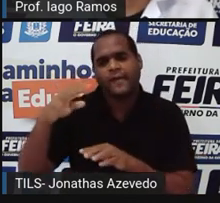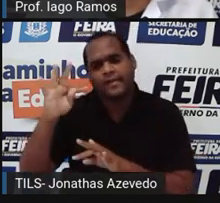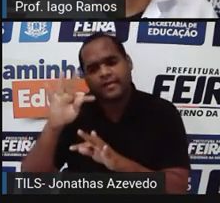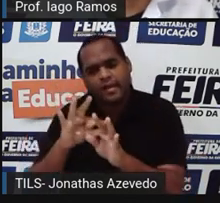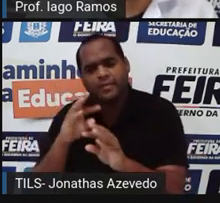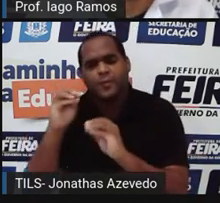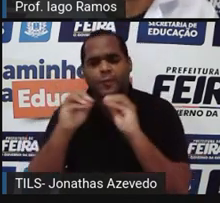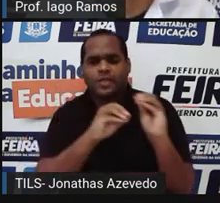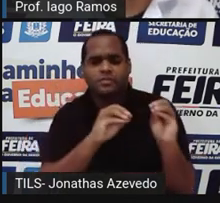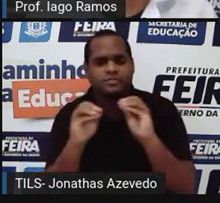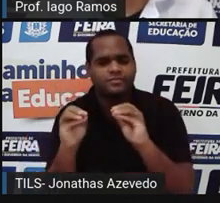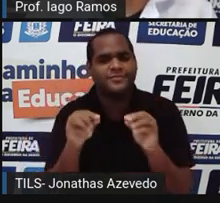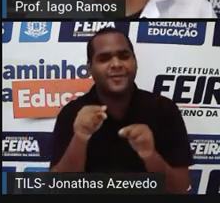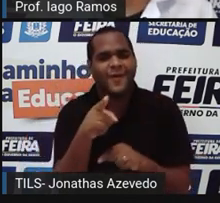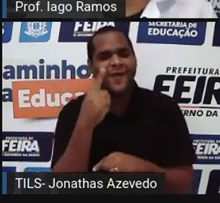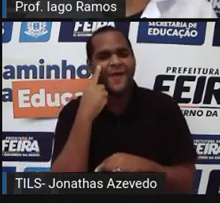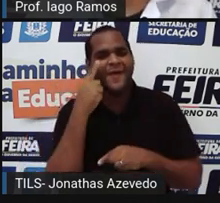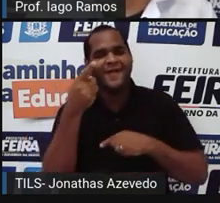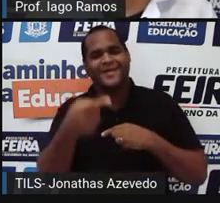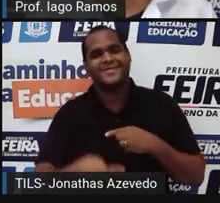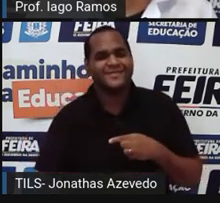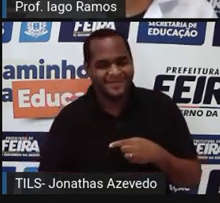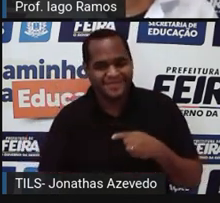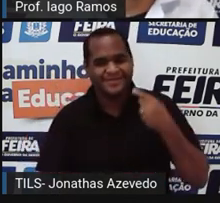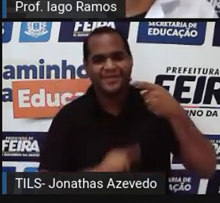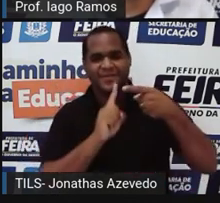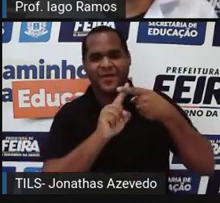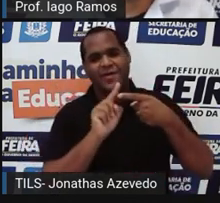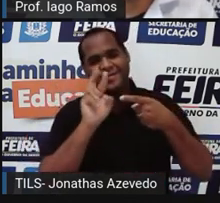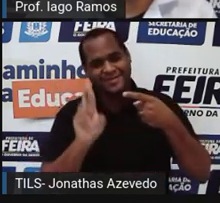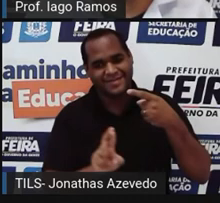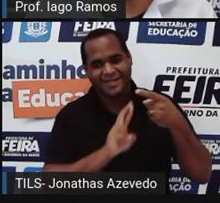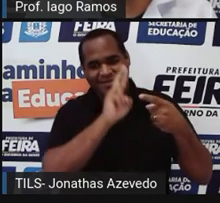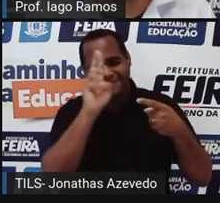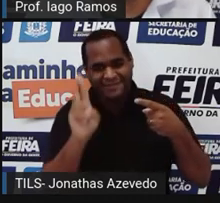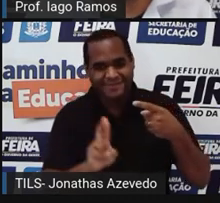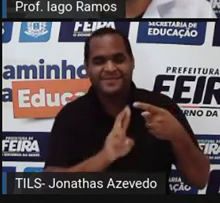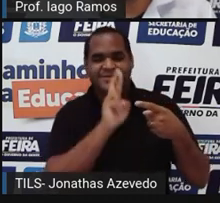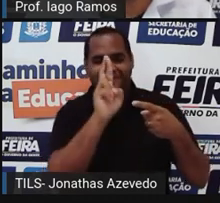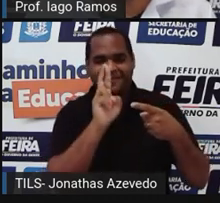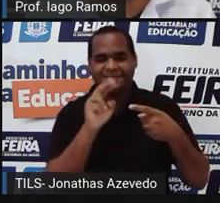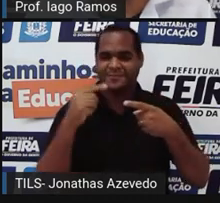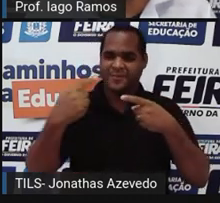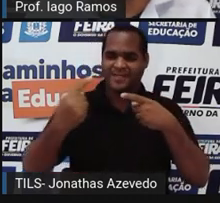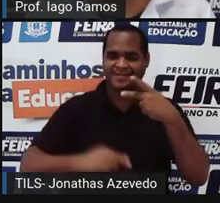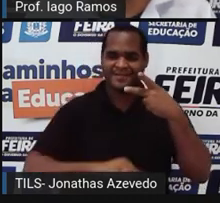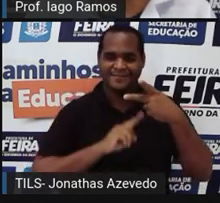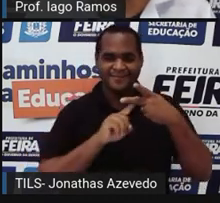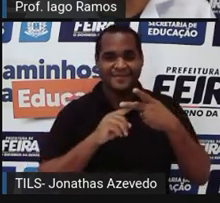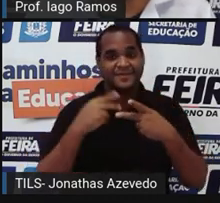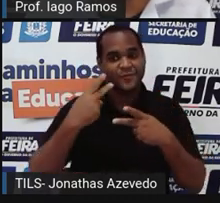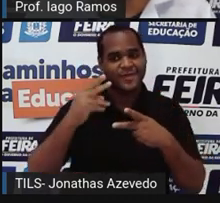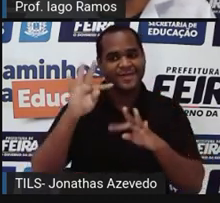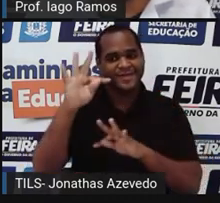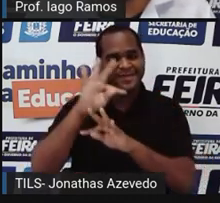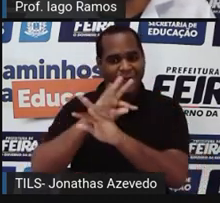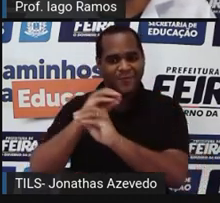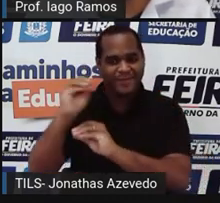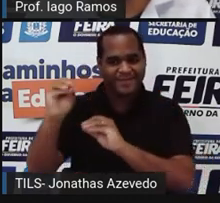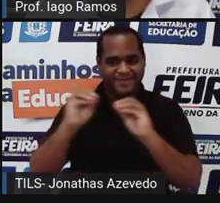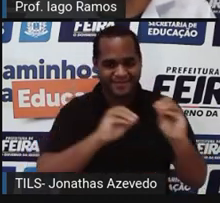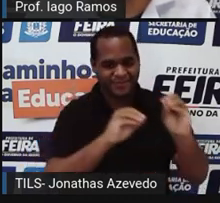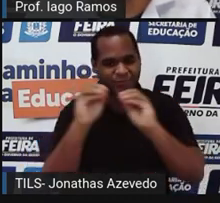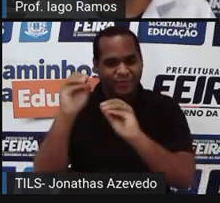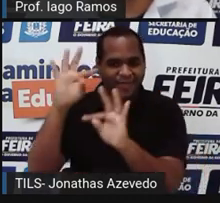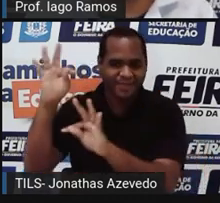ou translação? Tá aqui, olha só. A primeira é uma rotação, tá? E a segunda é uma translação,